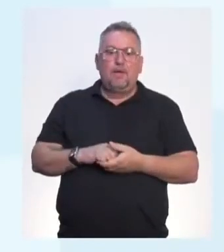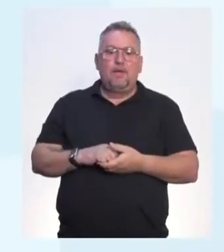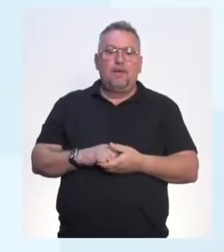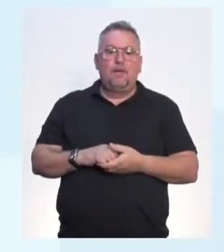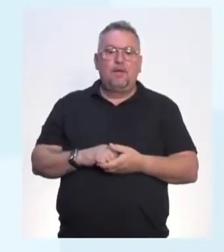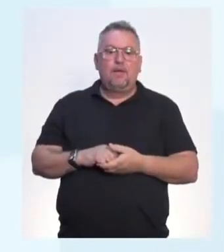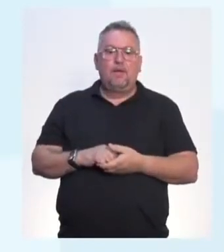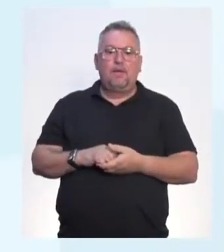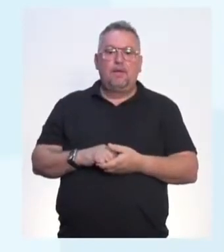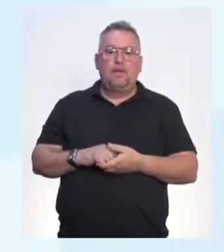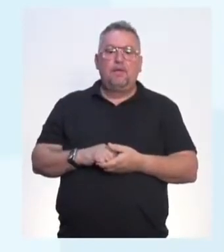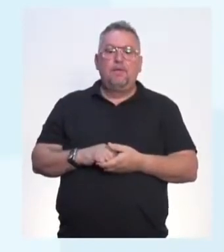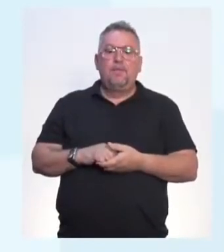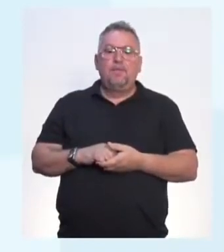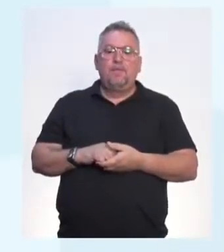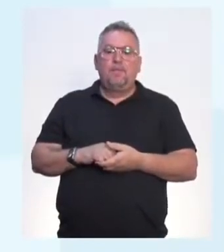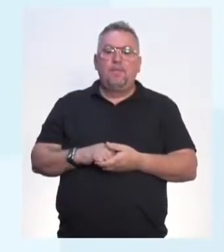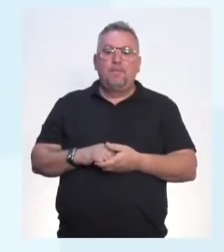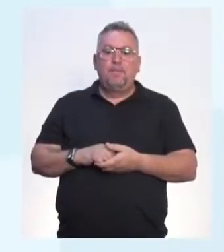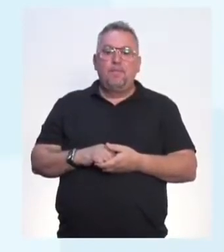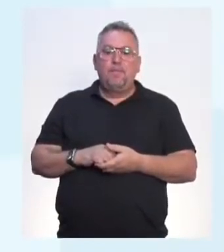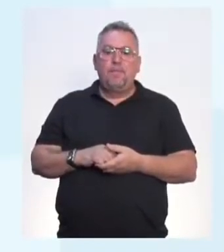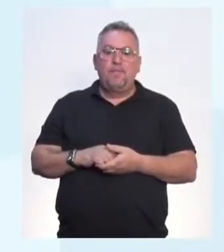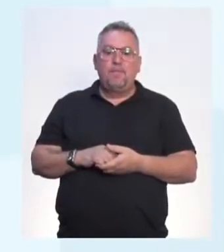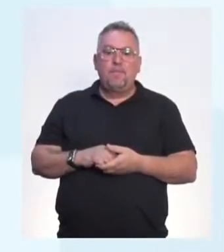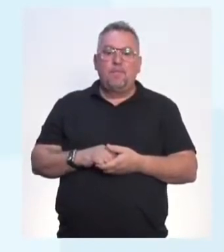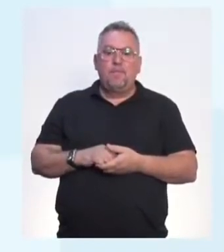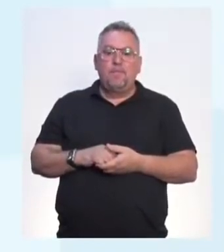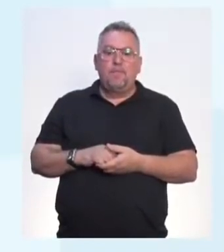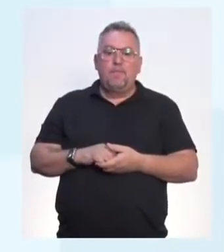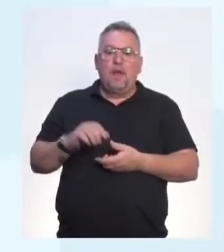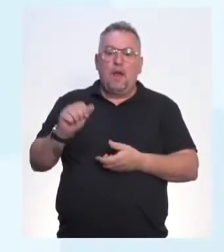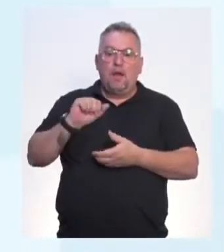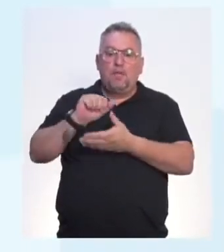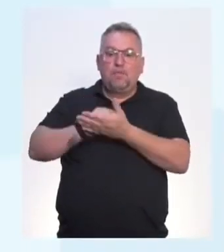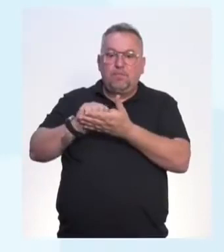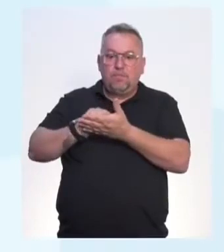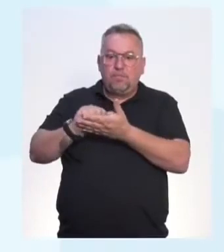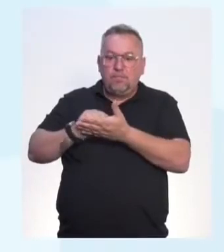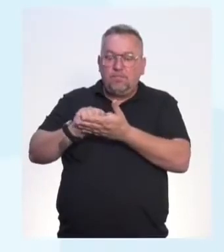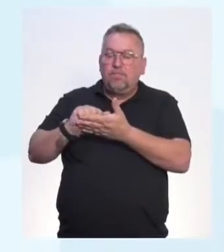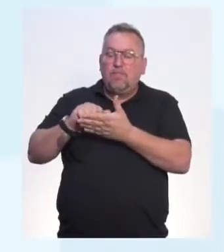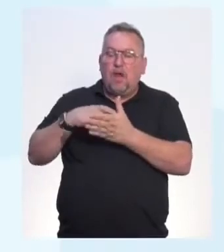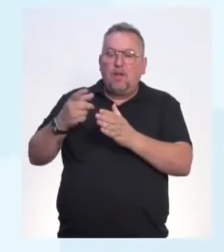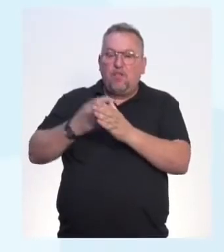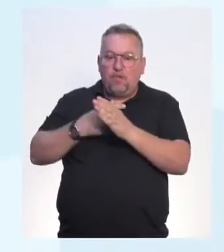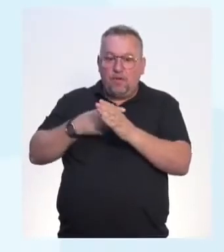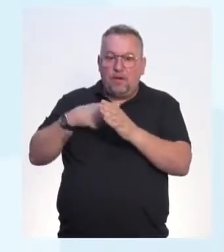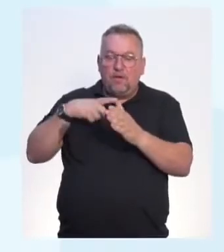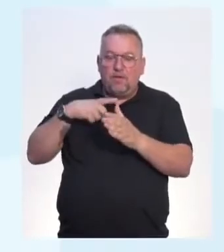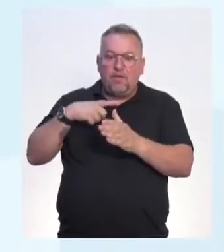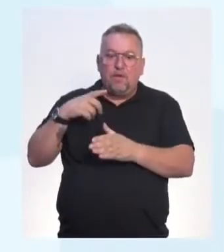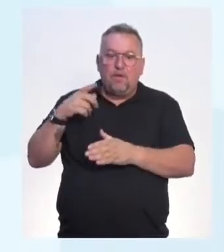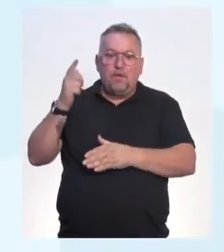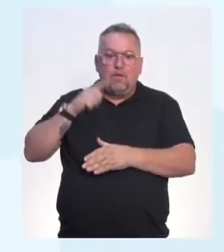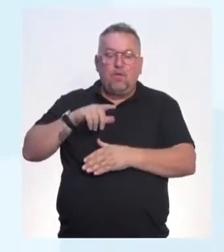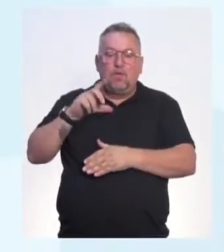atrapalhando. Juntei meu dinheiro, juntei minha dívida. E aí, subtraí o dinheiro da dívida. Como tinha mais dinheiro do que dívida,